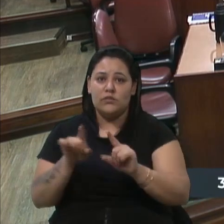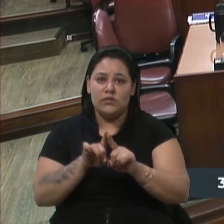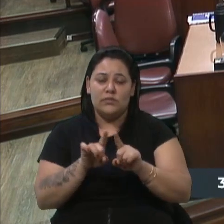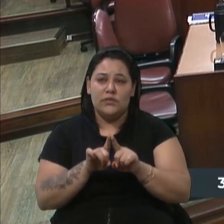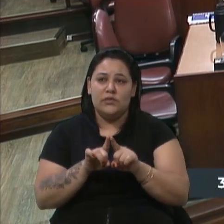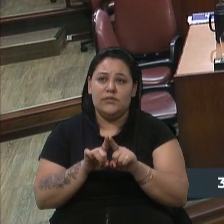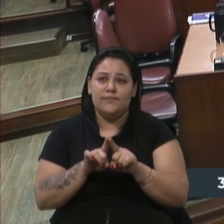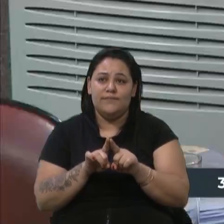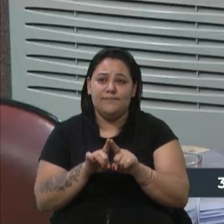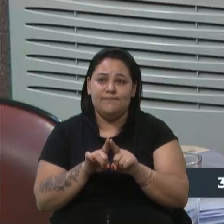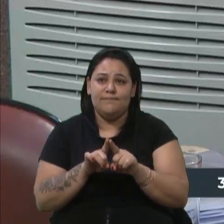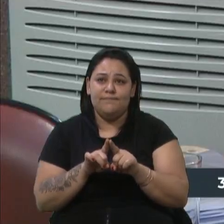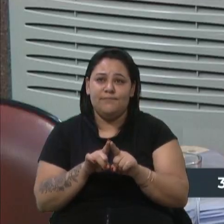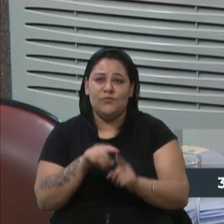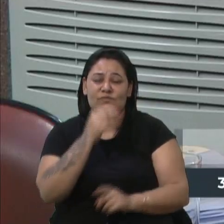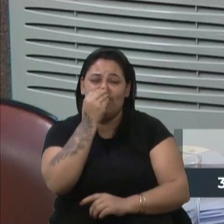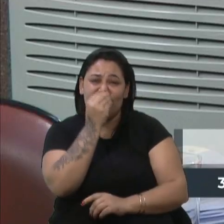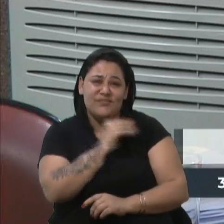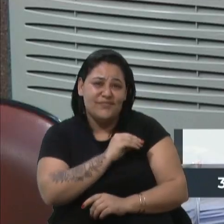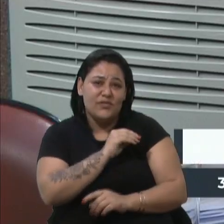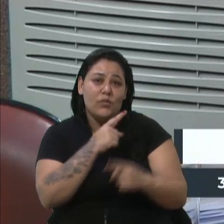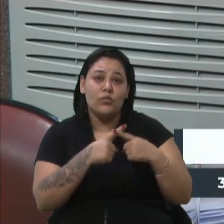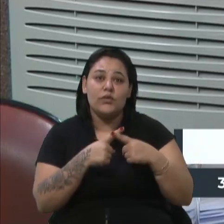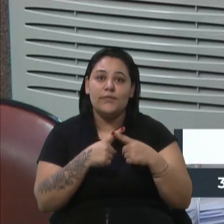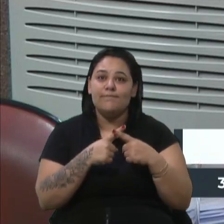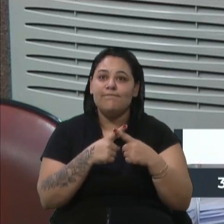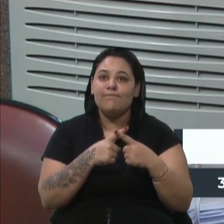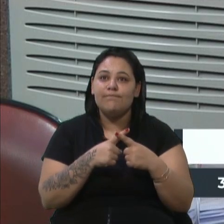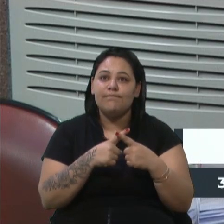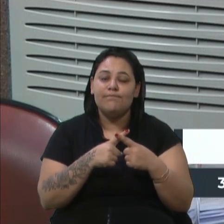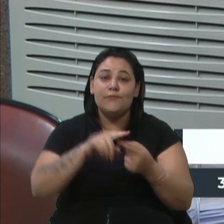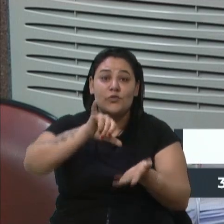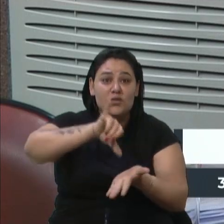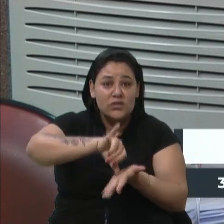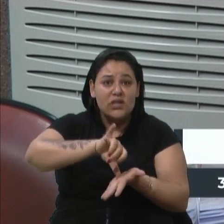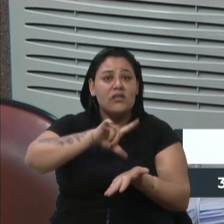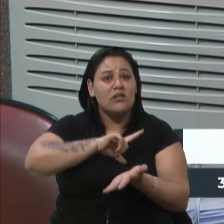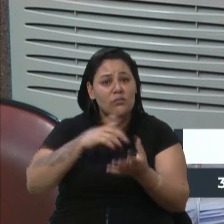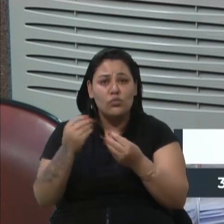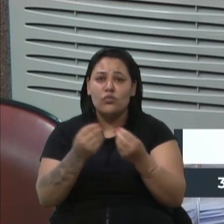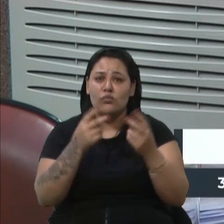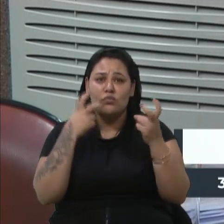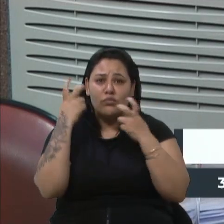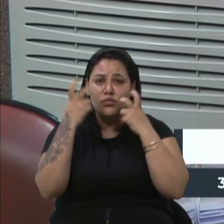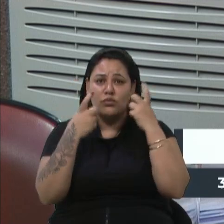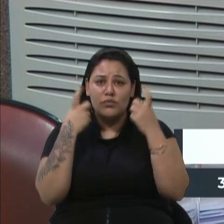nós estamos falando do centro de Caxias do Sul, onde que a gente tem uma certa preocupação em questão da